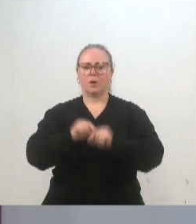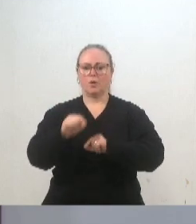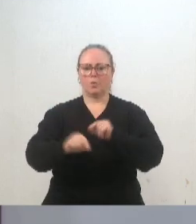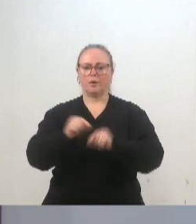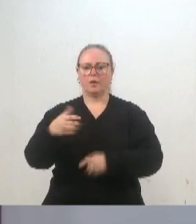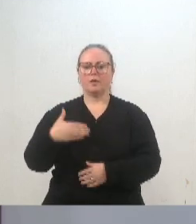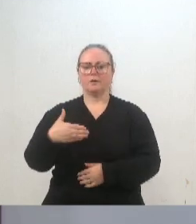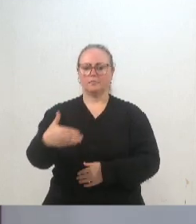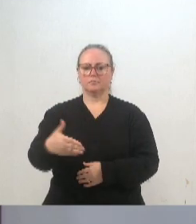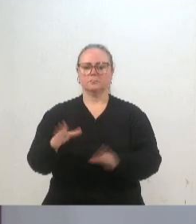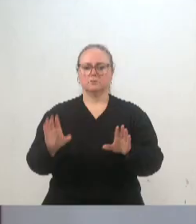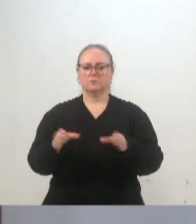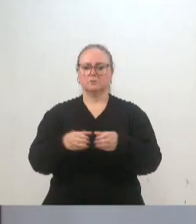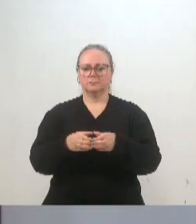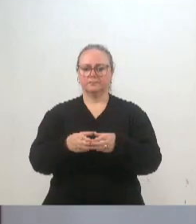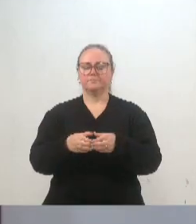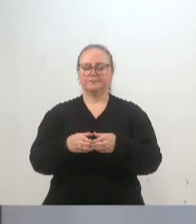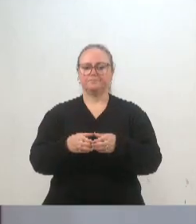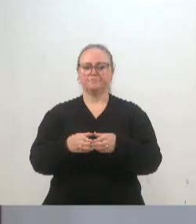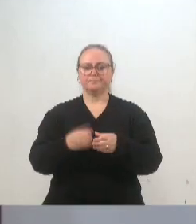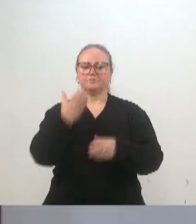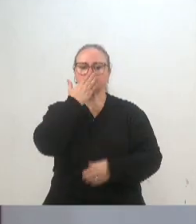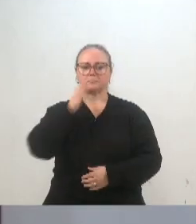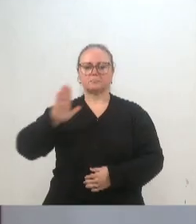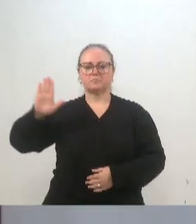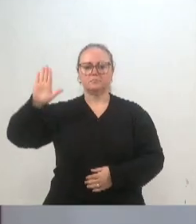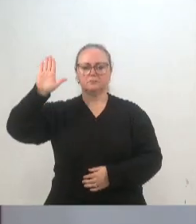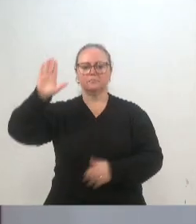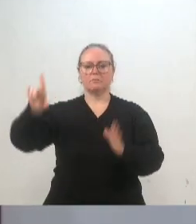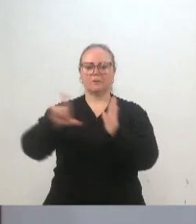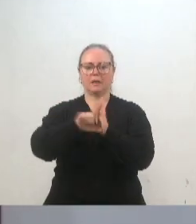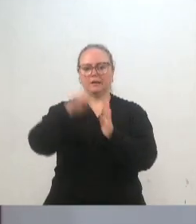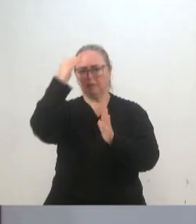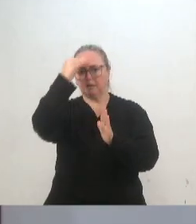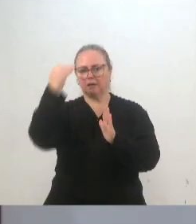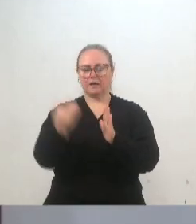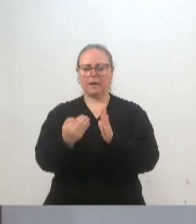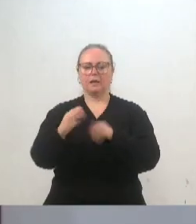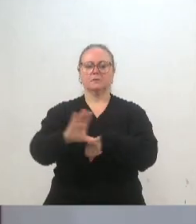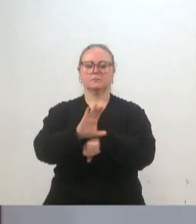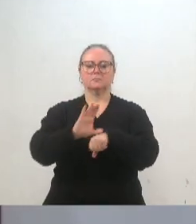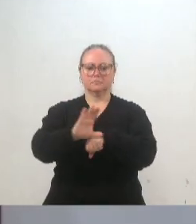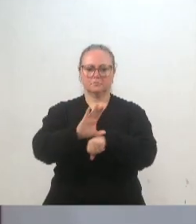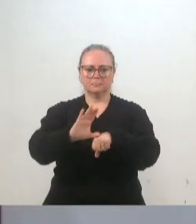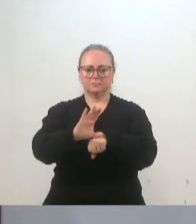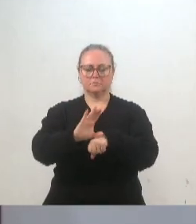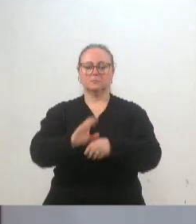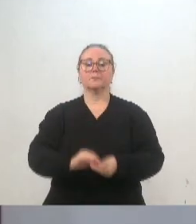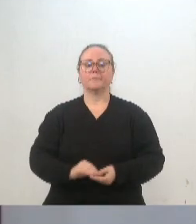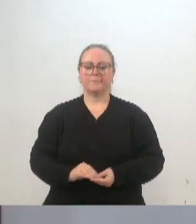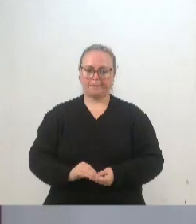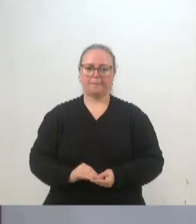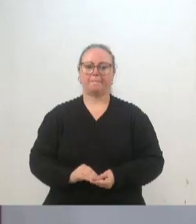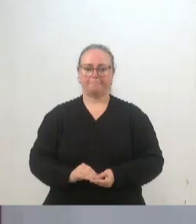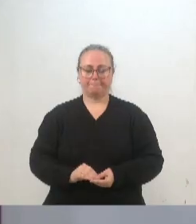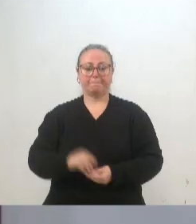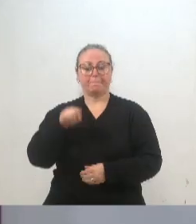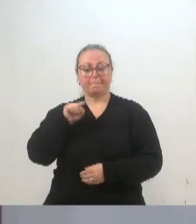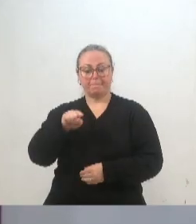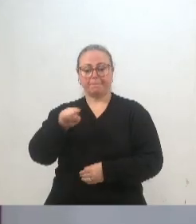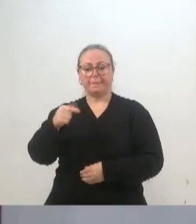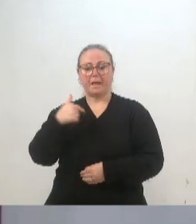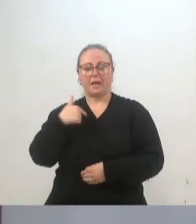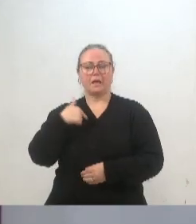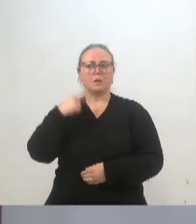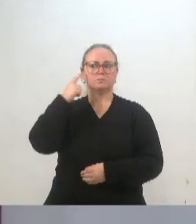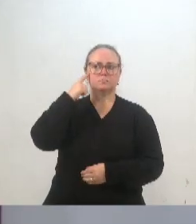nessa casa, jurando cumprir as leis, cumprir a nossa Constituição, foi com essa base que eu